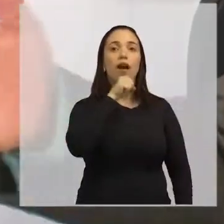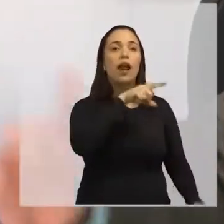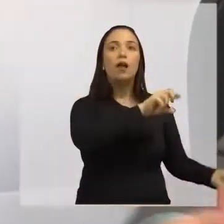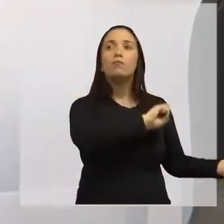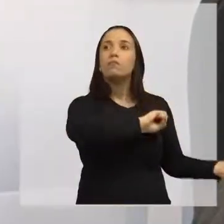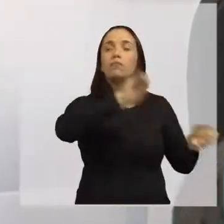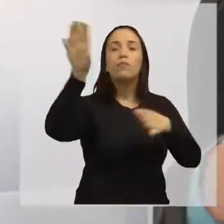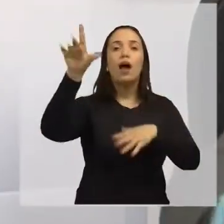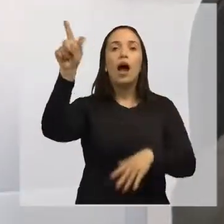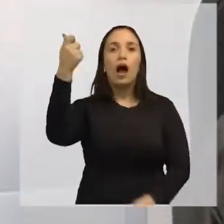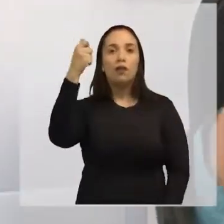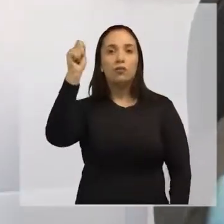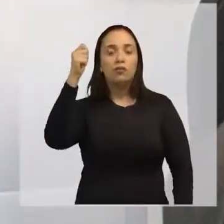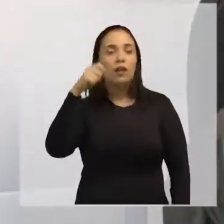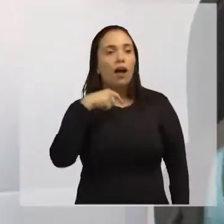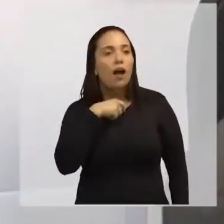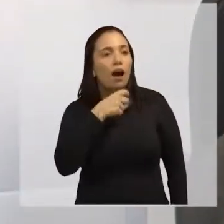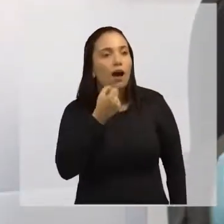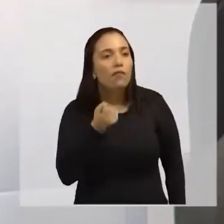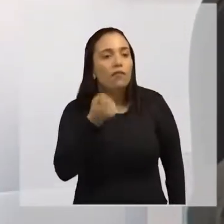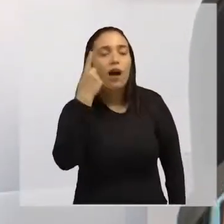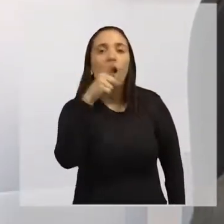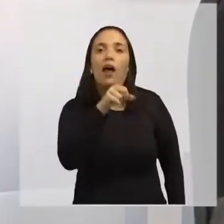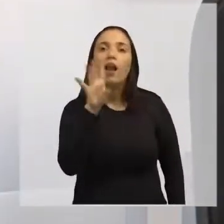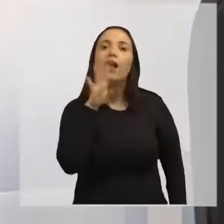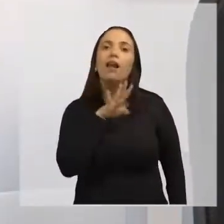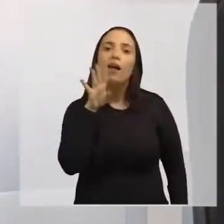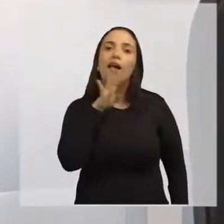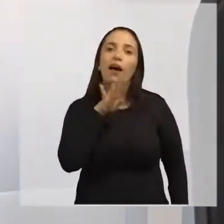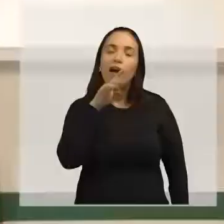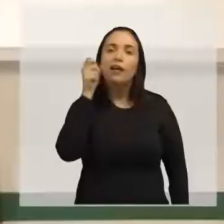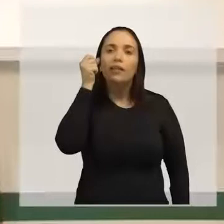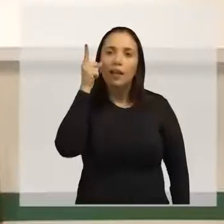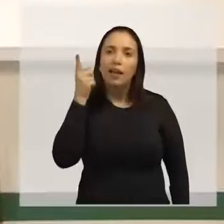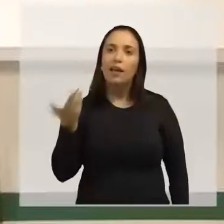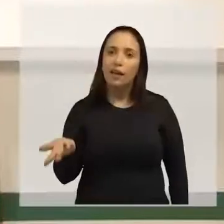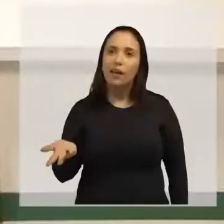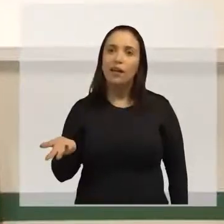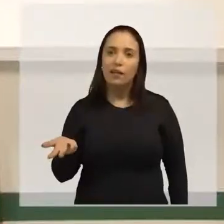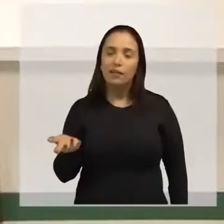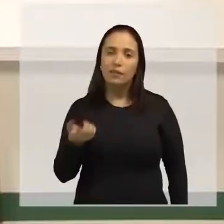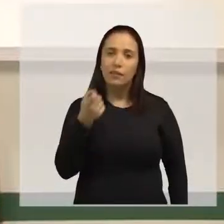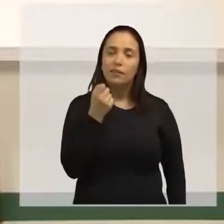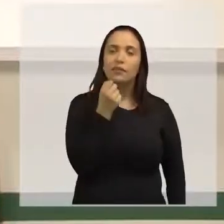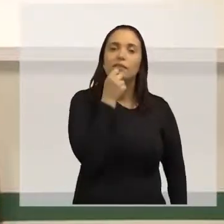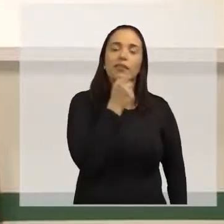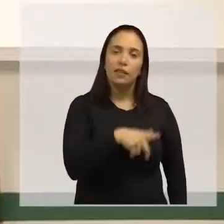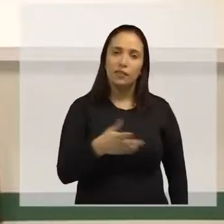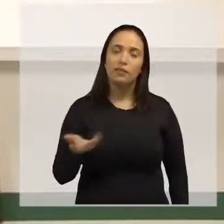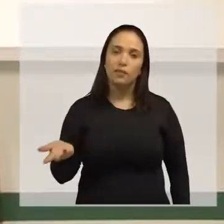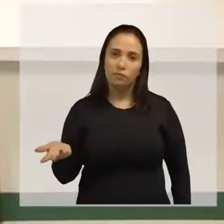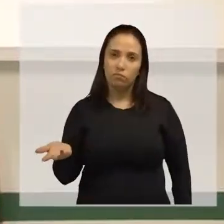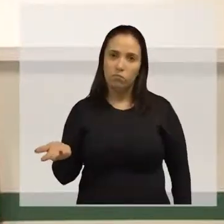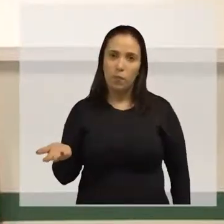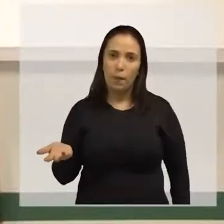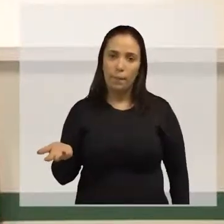também achei interessante. Uma tentativa. Outra também. Nós estamos fazendo merchandising aqui de graça para esses caras, mas eu tô é dizendo... a nossa